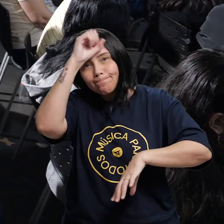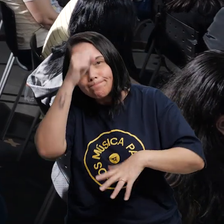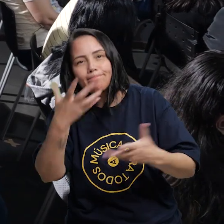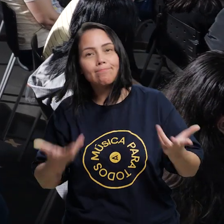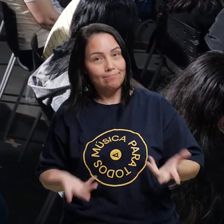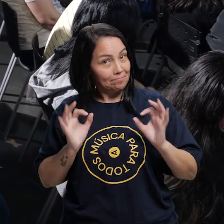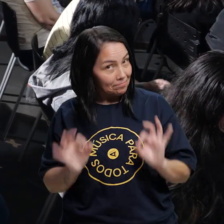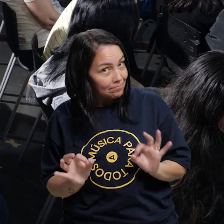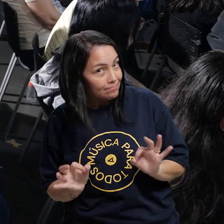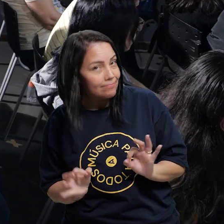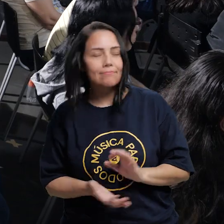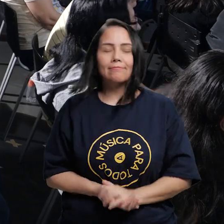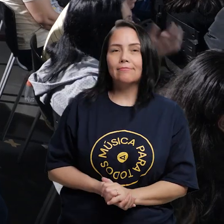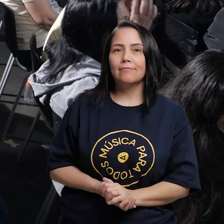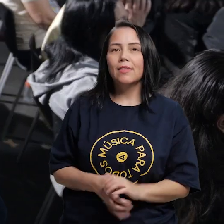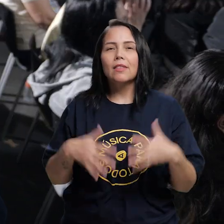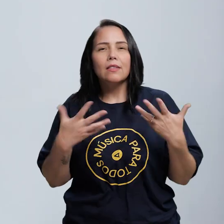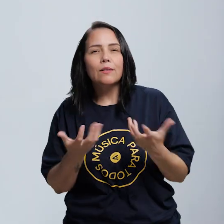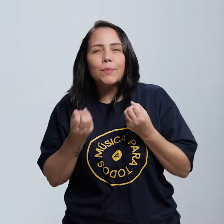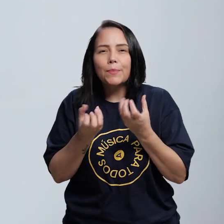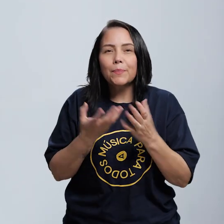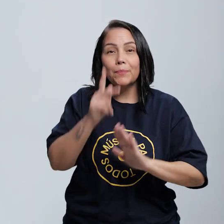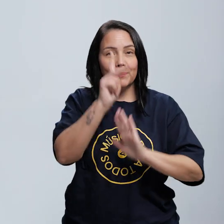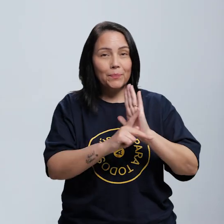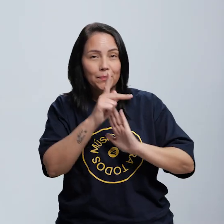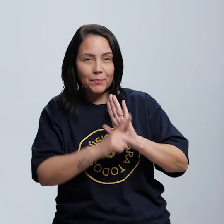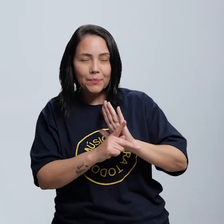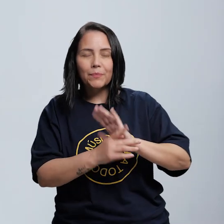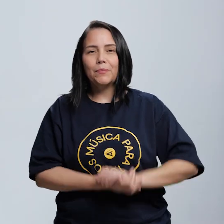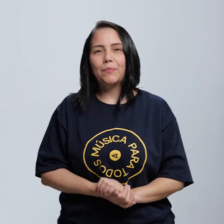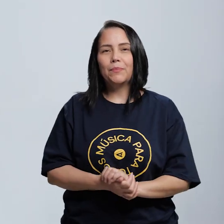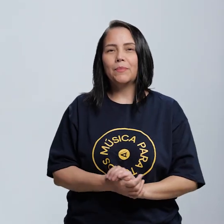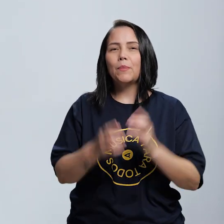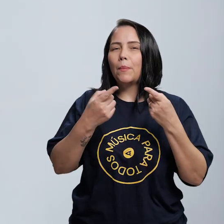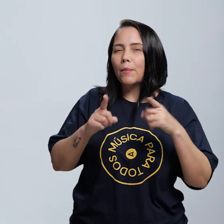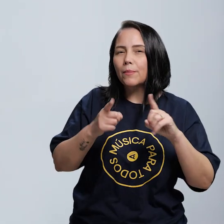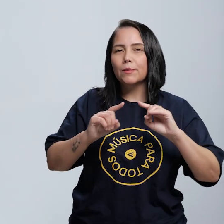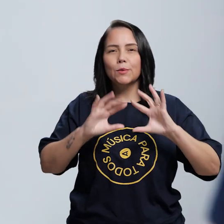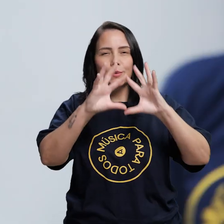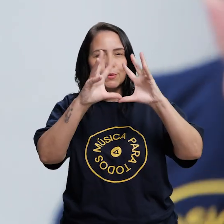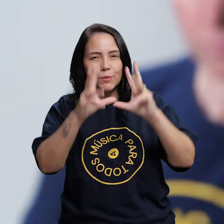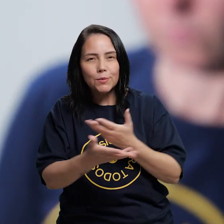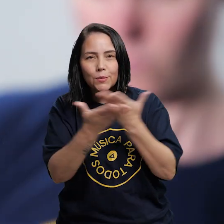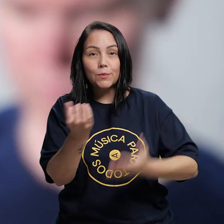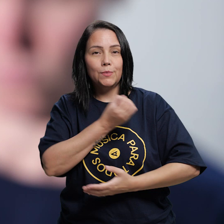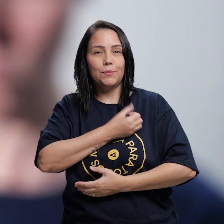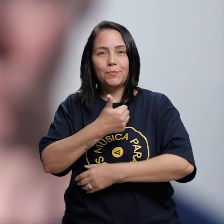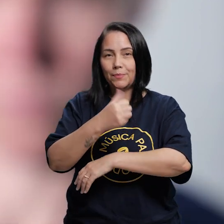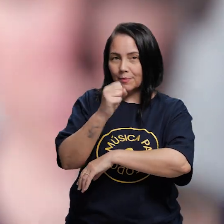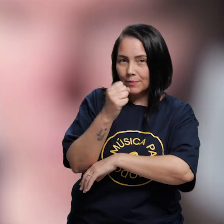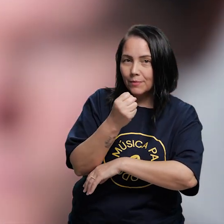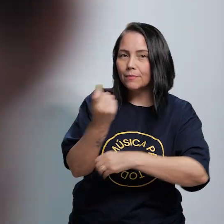aprendendo, certo? Então, falando aqui então sobre o nosso projeto, o projeto Música para Todos